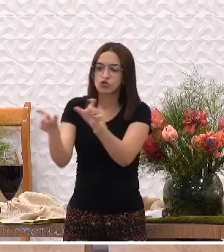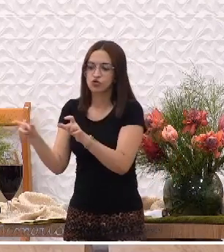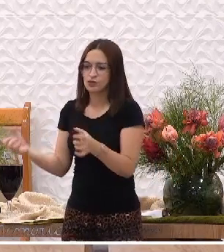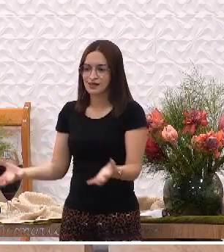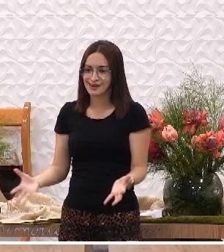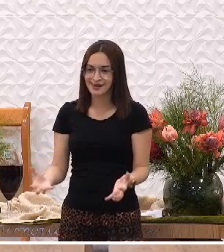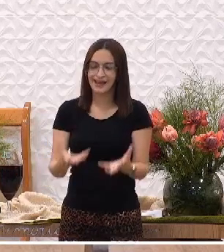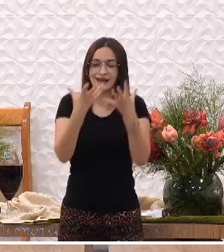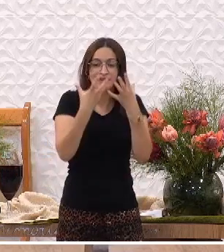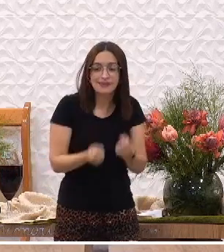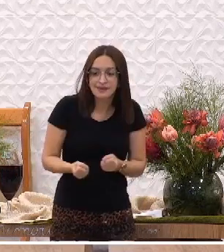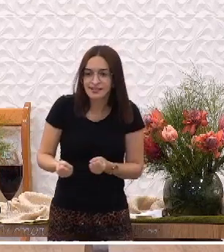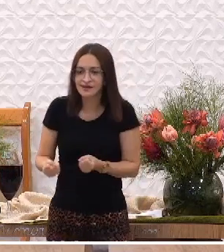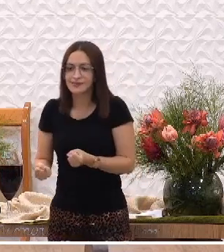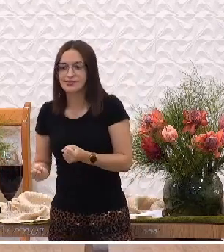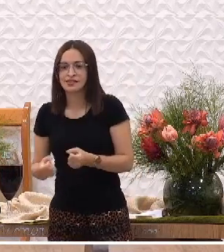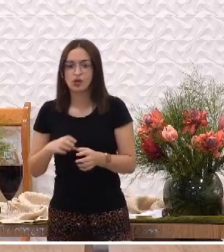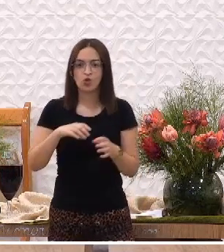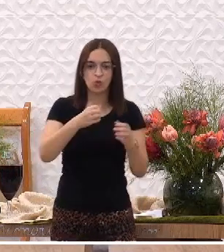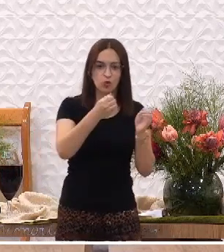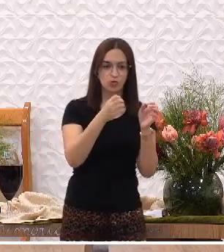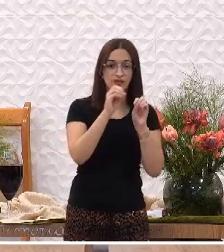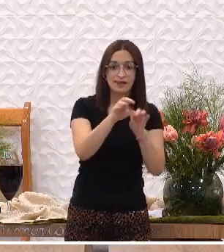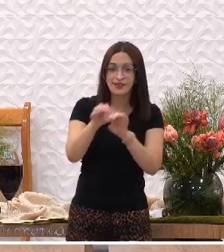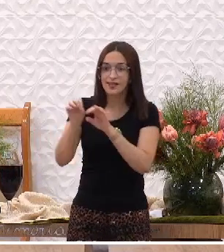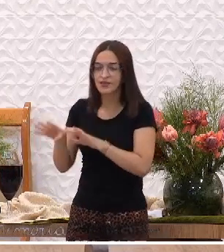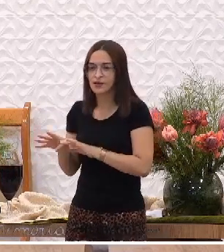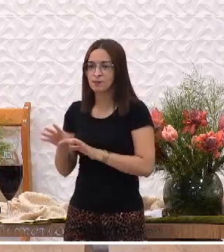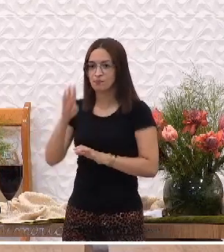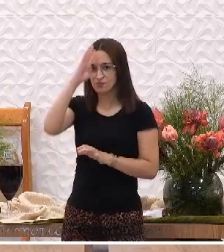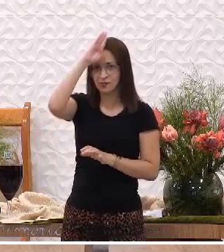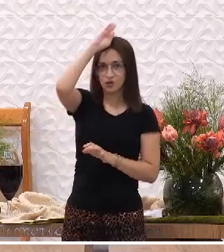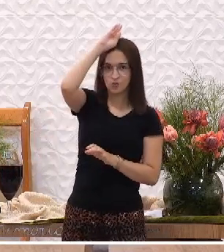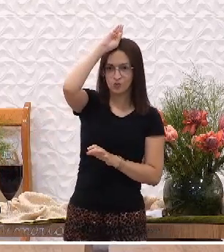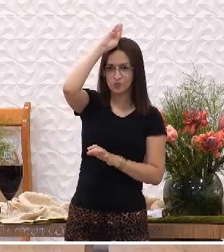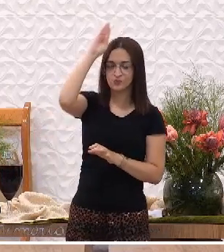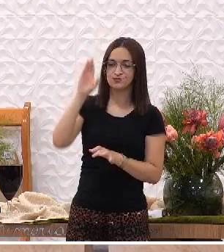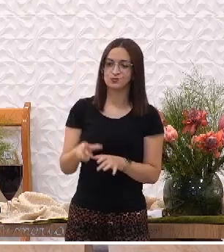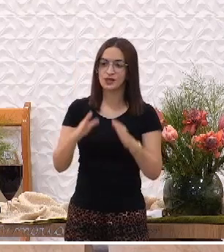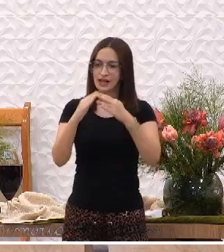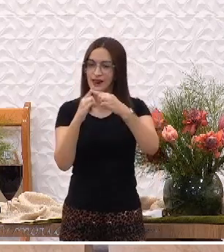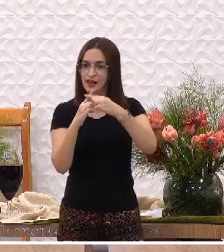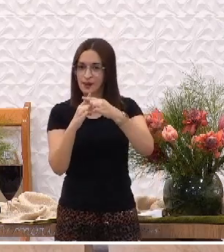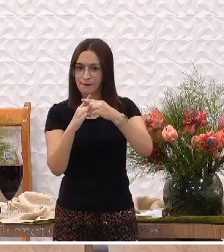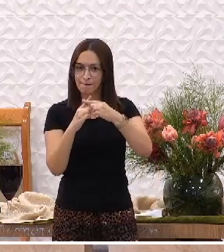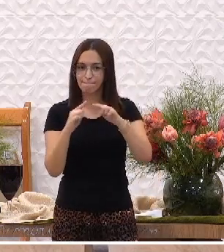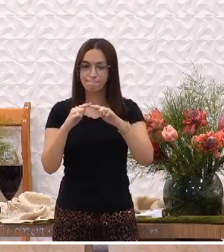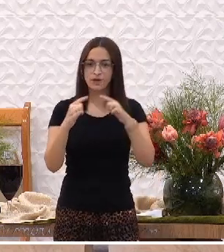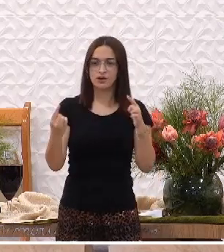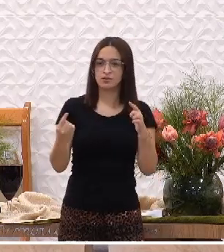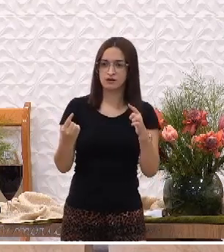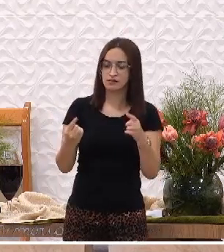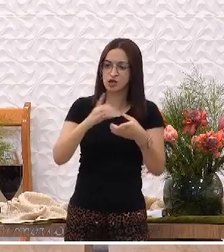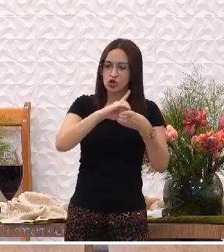e rejeita os erros doutrinários onde tal religião está corrompida. Ou seja, a gente se aparta da Igreja de Roma, ou seja,